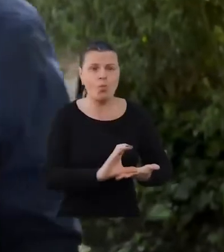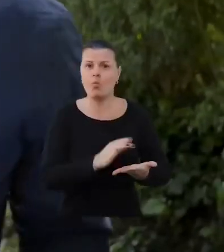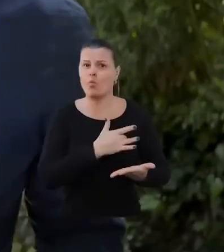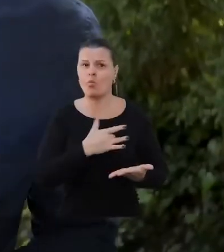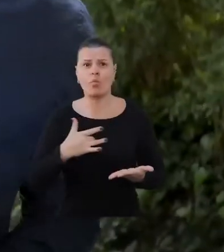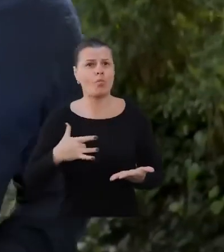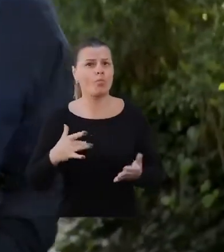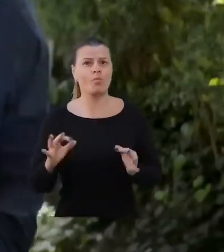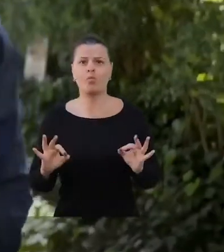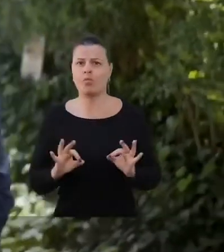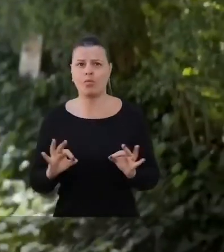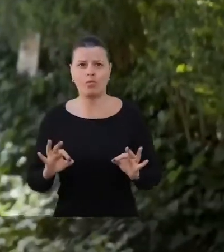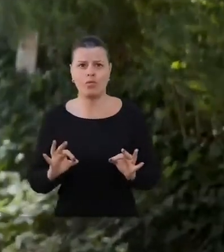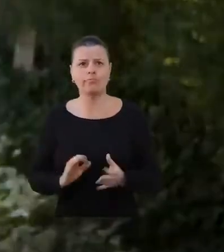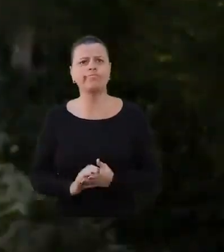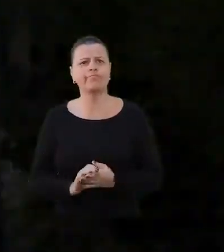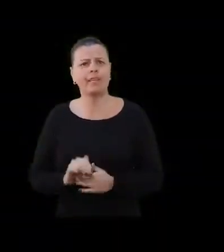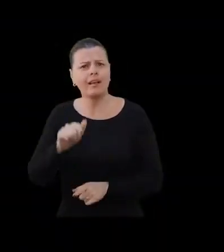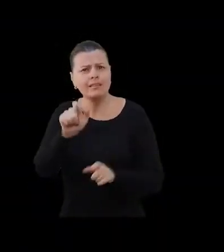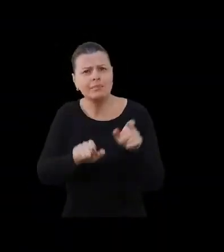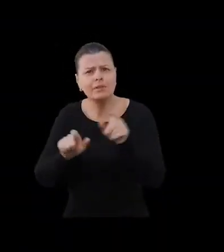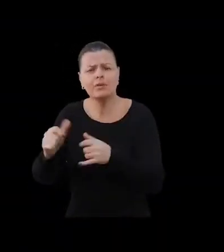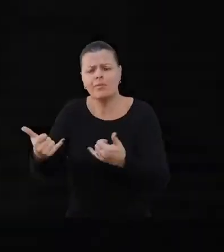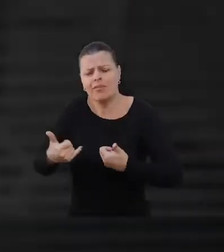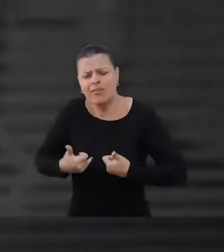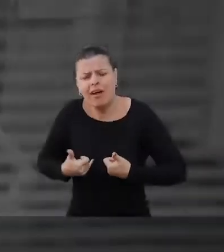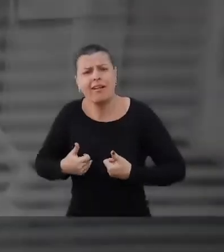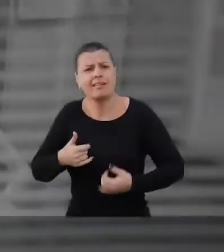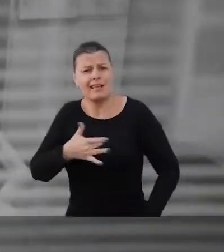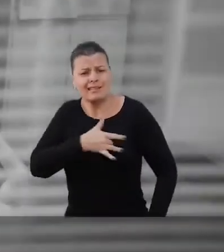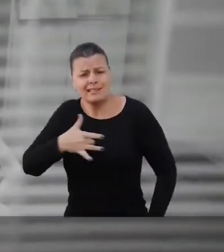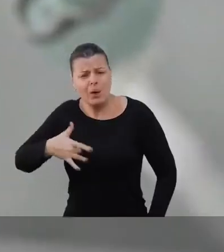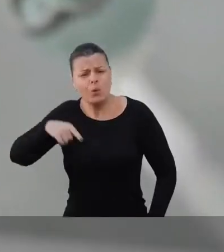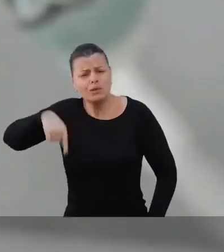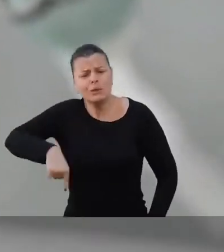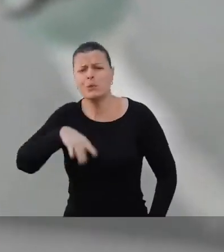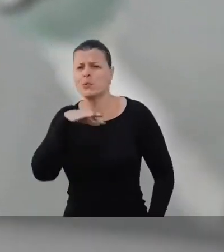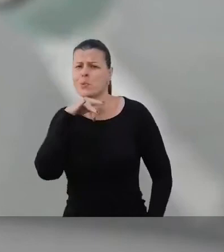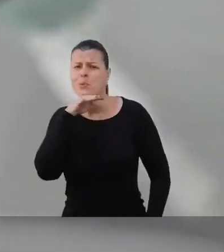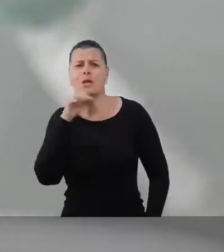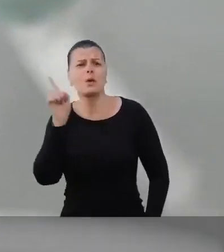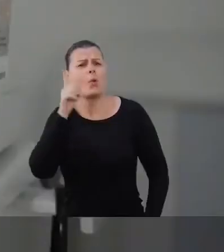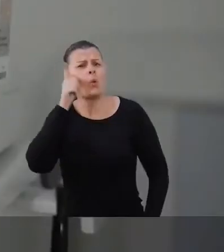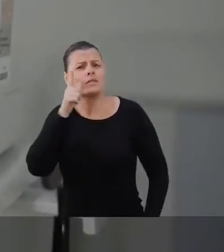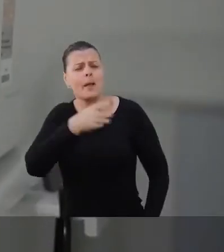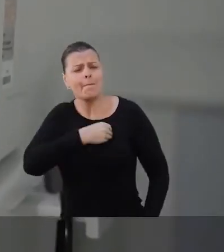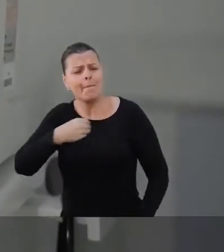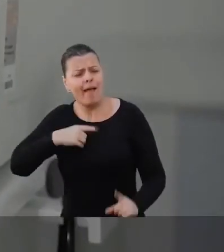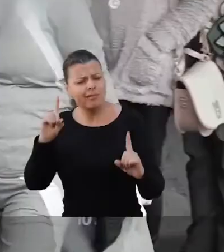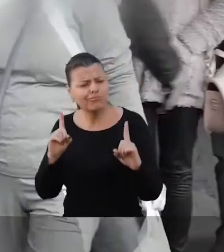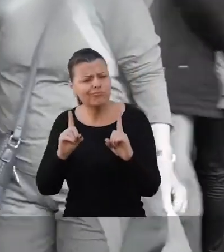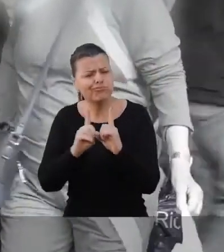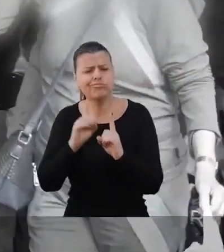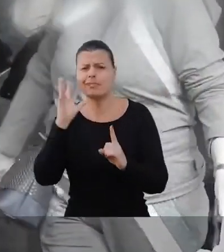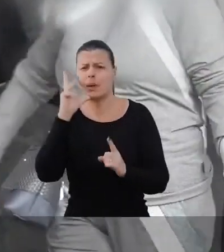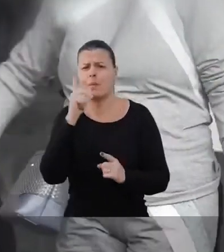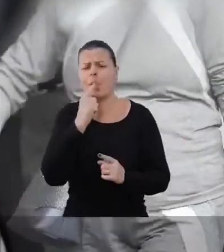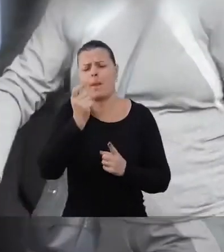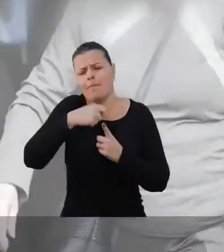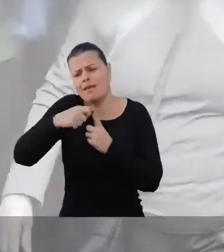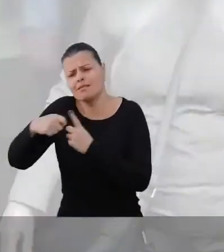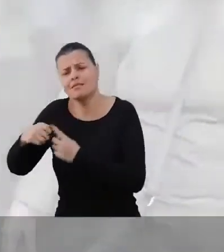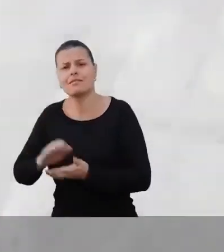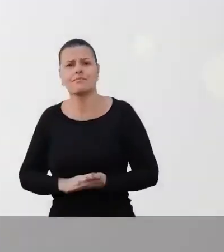não foi aplicado na saúde do povo gaúcho. As pessoas me dizem, a saúde aqui está ruim. Ou não consegue uma consulta de especialista,